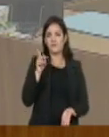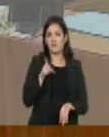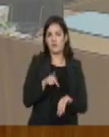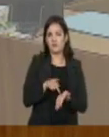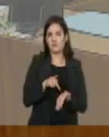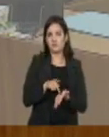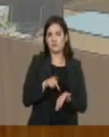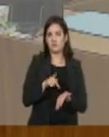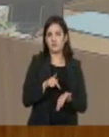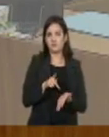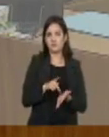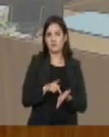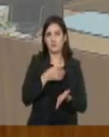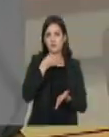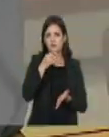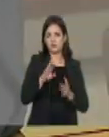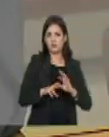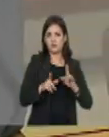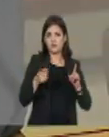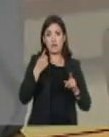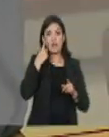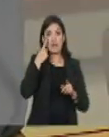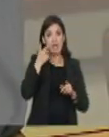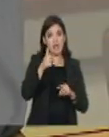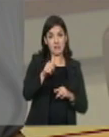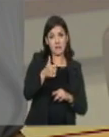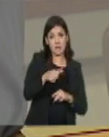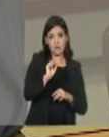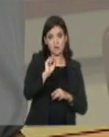divergência, ela analisou o artigo